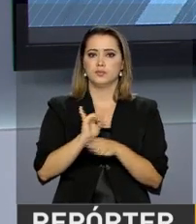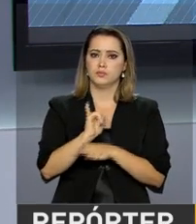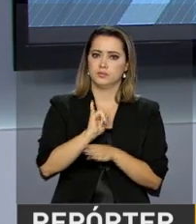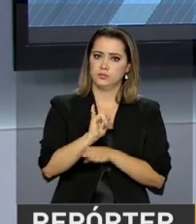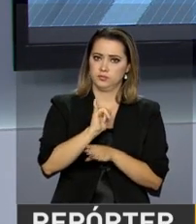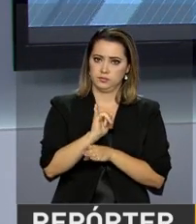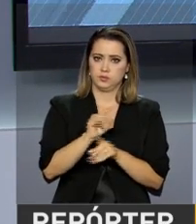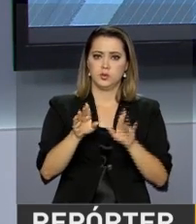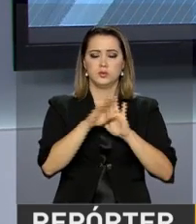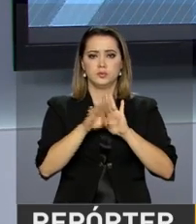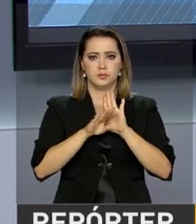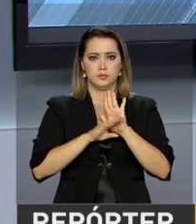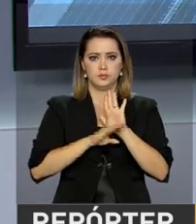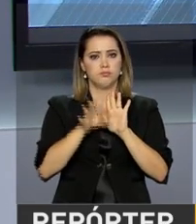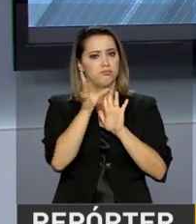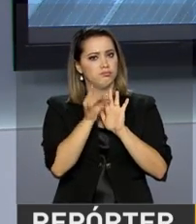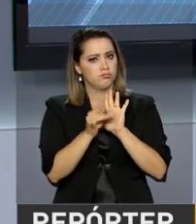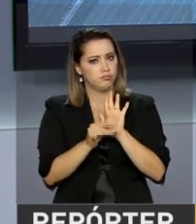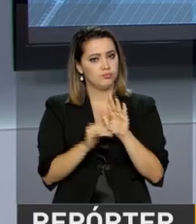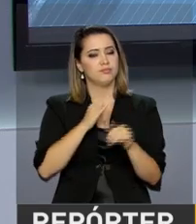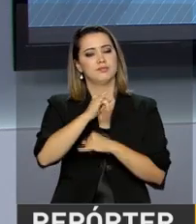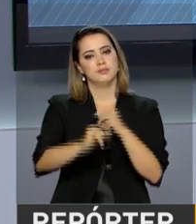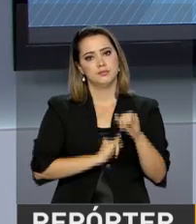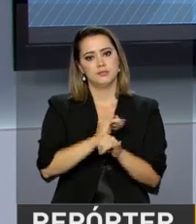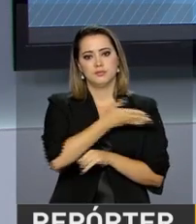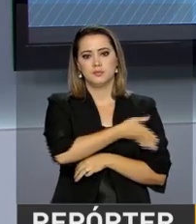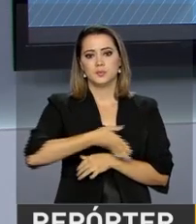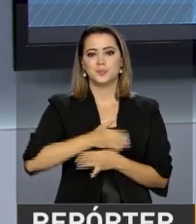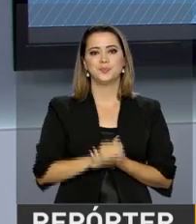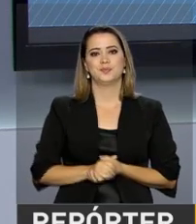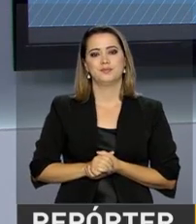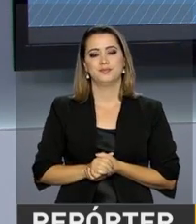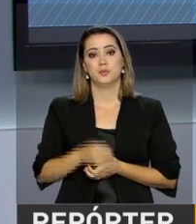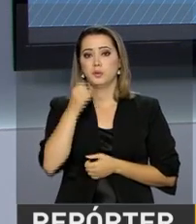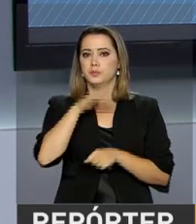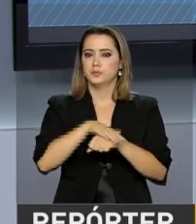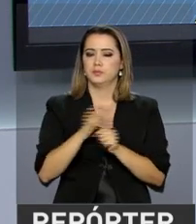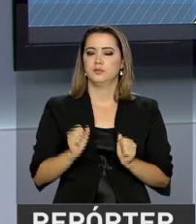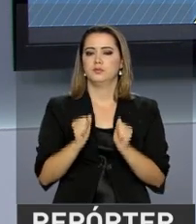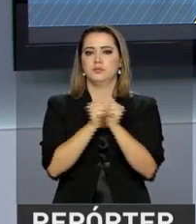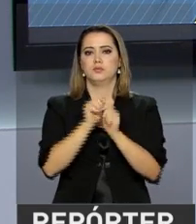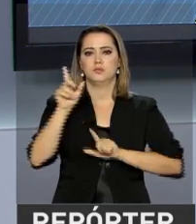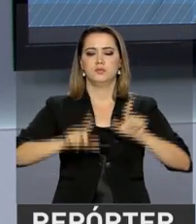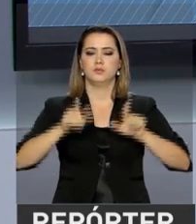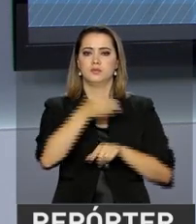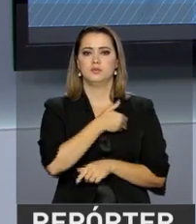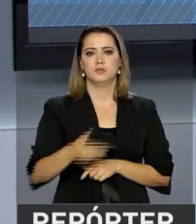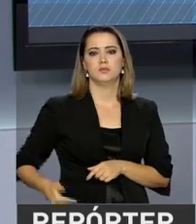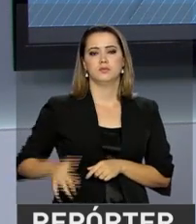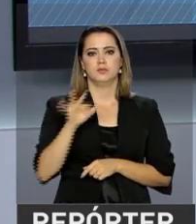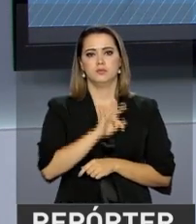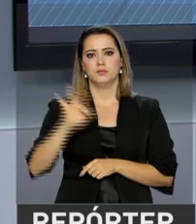as reportagens no YouTube e toda a nossa programação está disponível na internet uma boa noite para você continue com a gente aqui